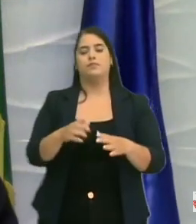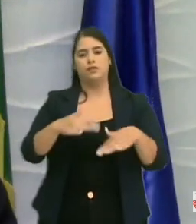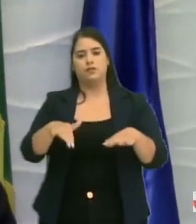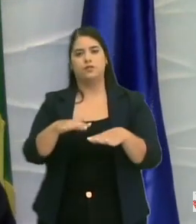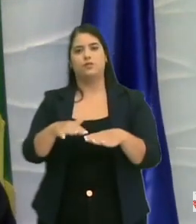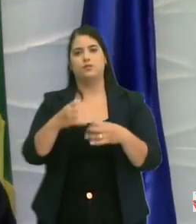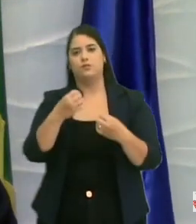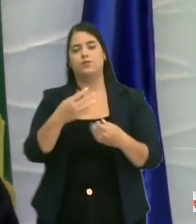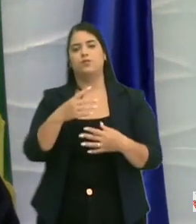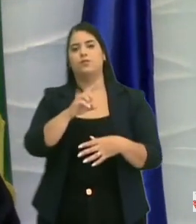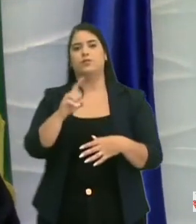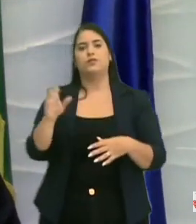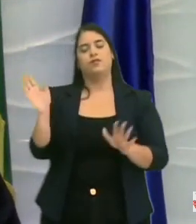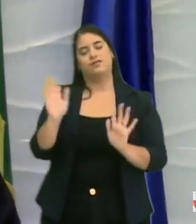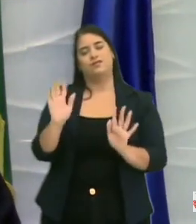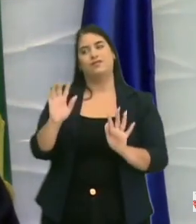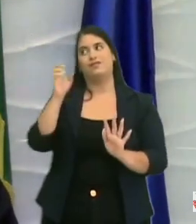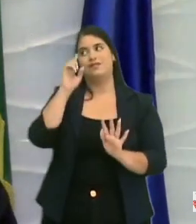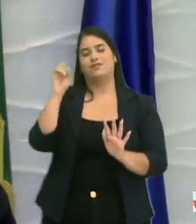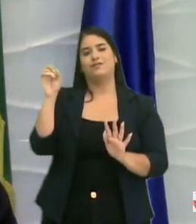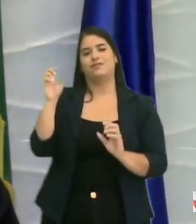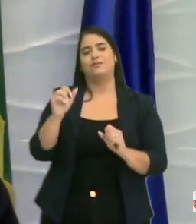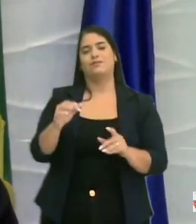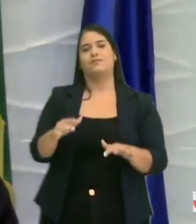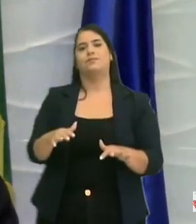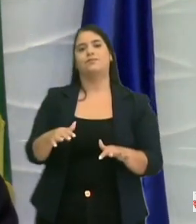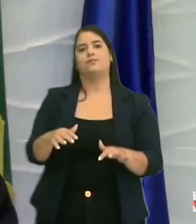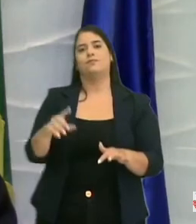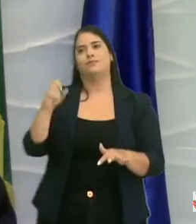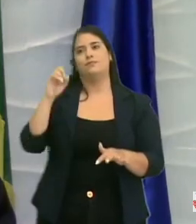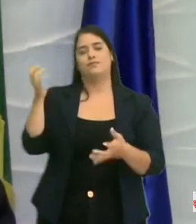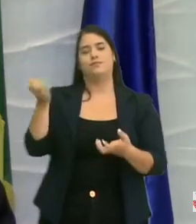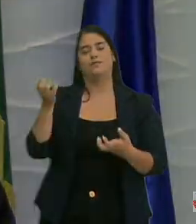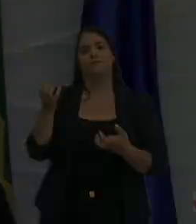vocês, um bom dia, tchau, fique com Deus, até a próxima, se Deus quiser. Muito obrigado a todos.